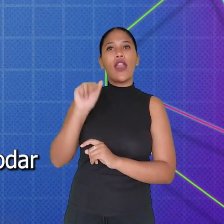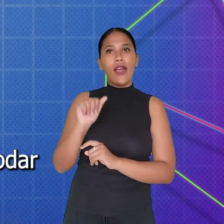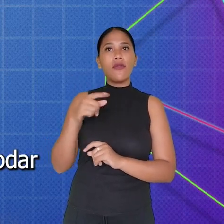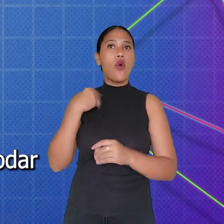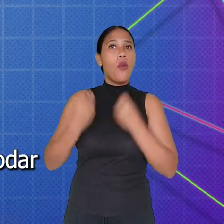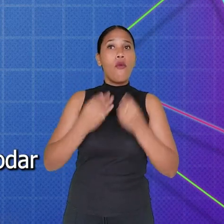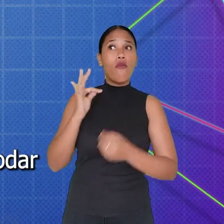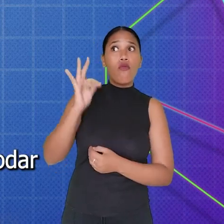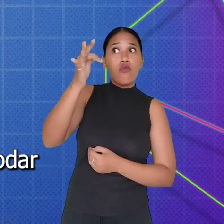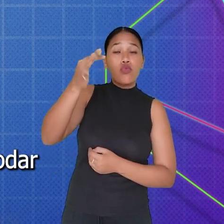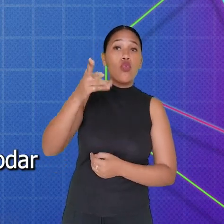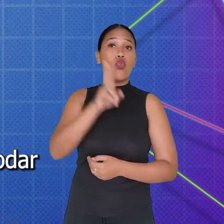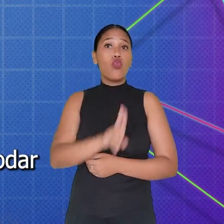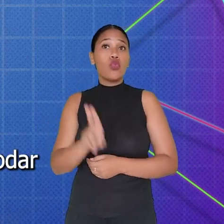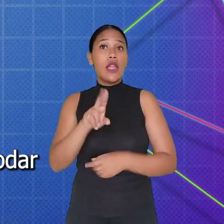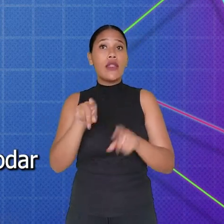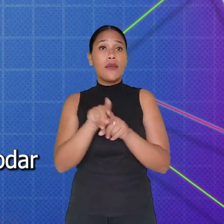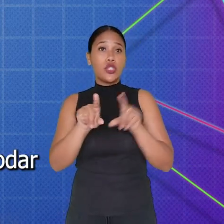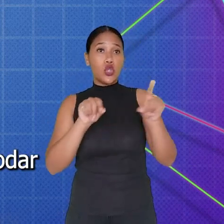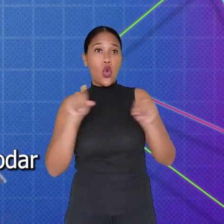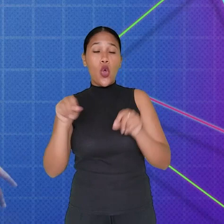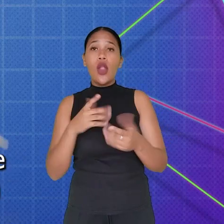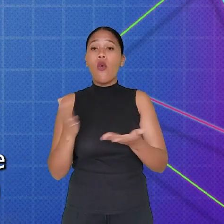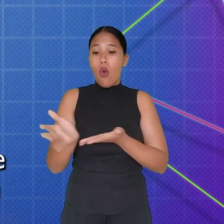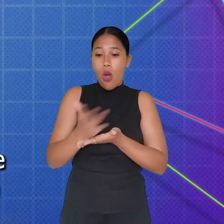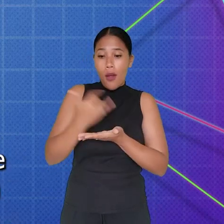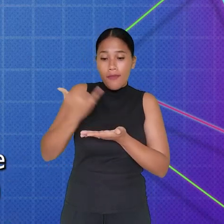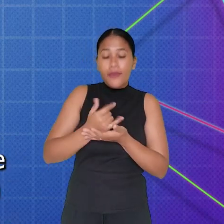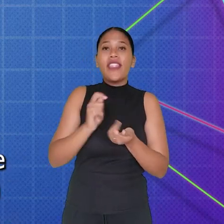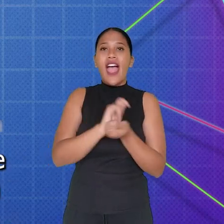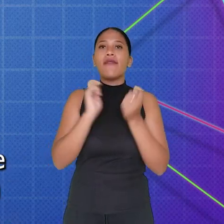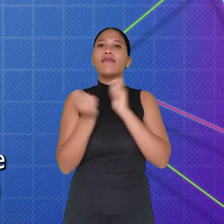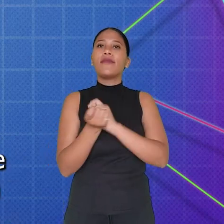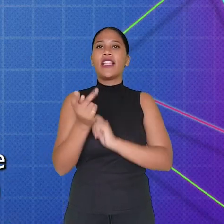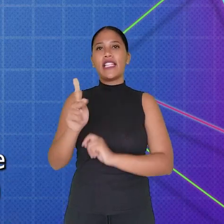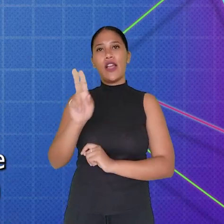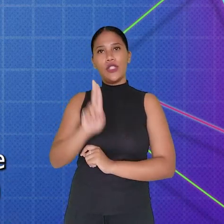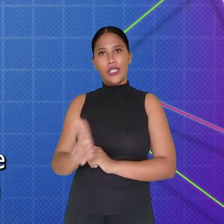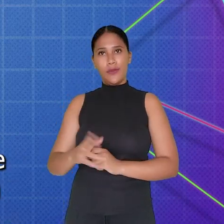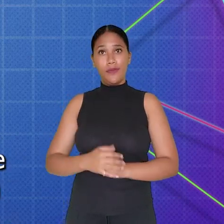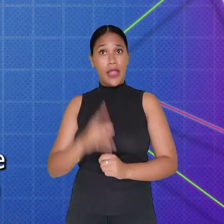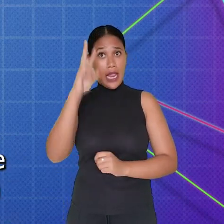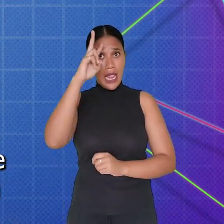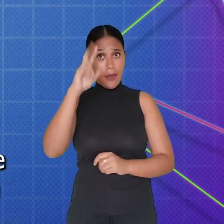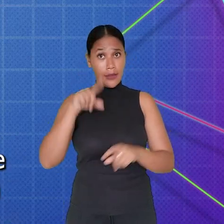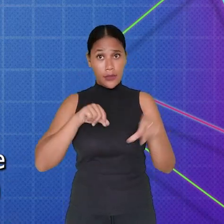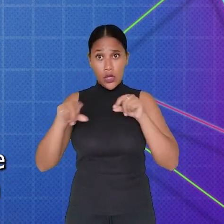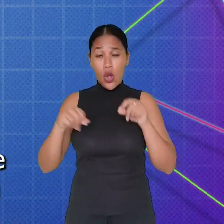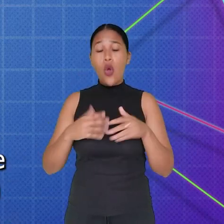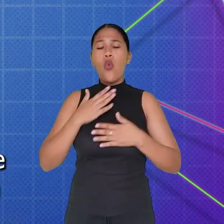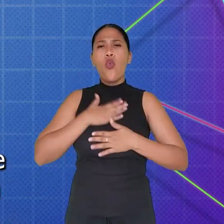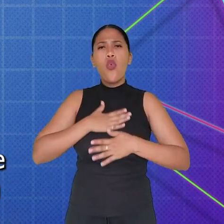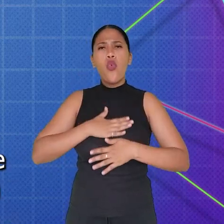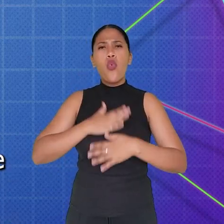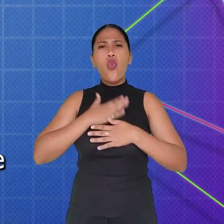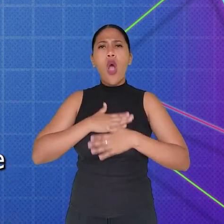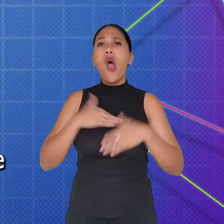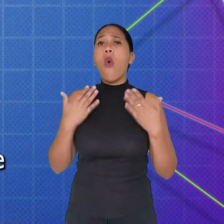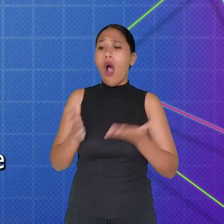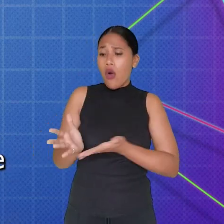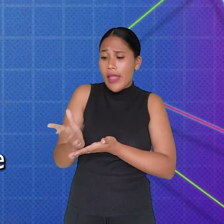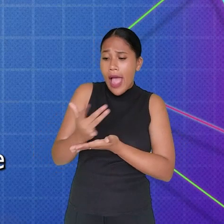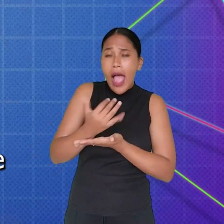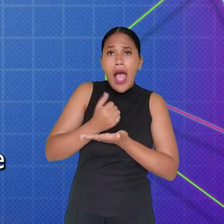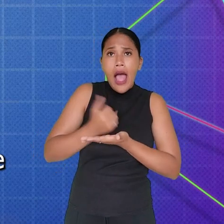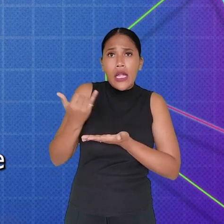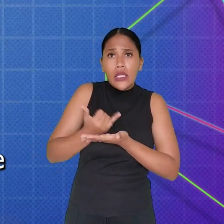tipo de dado que possa acomodar essa utilização. Lembre-se de escolher cuidadosamente o tipo de dado para cada variável, para garantir